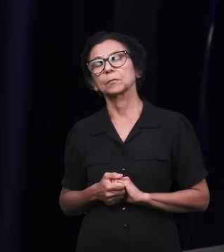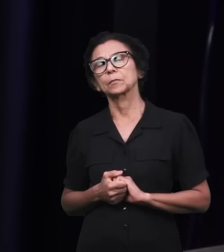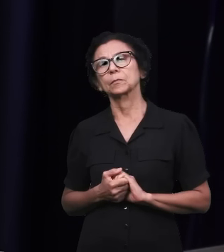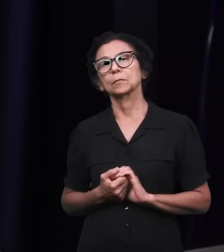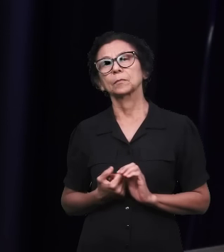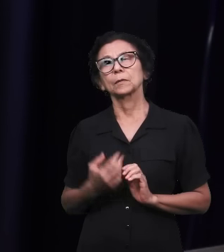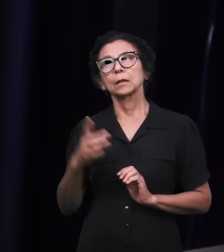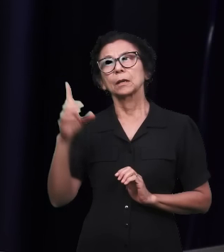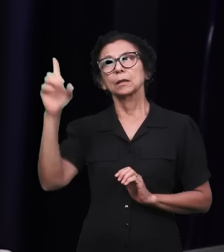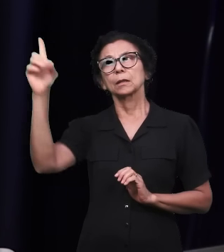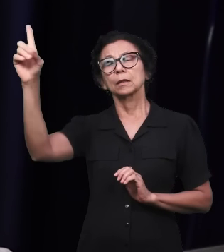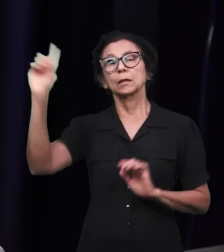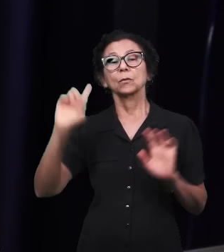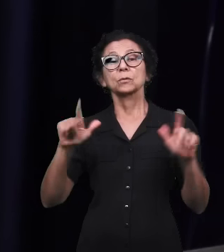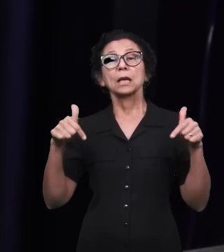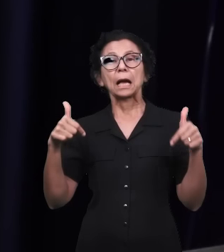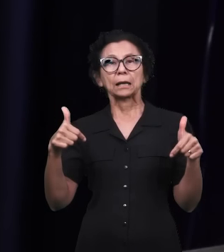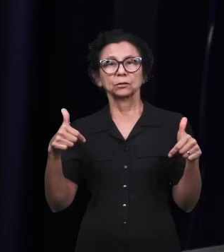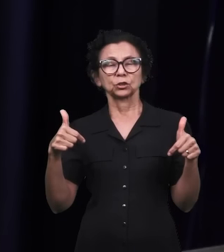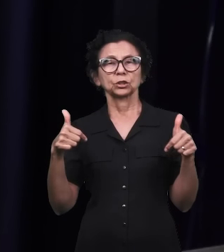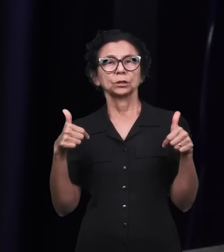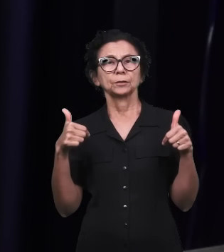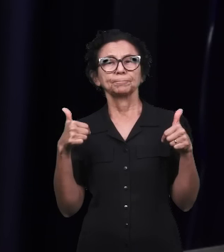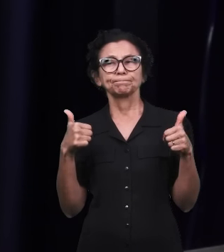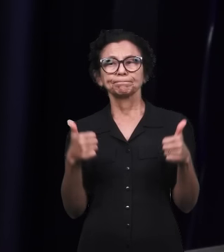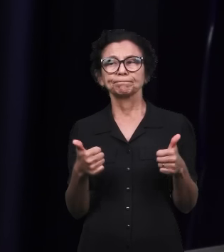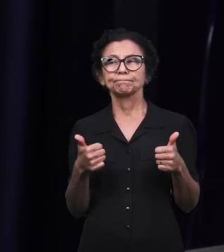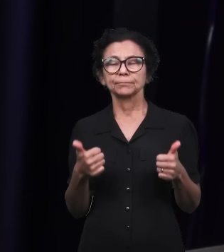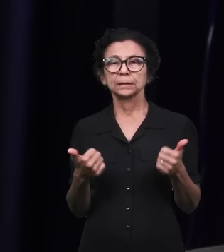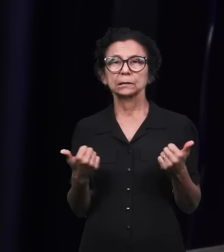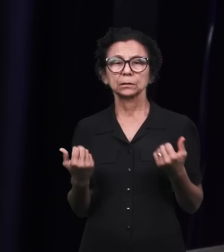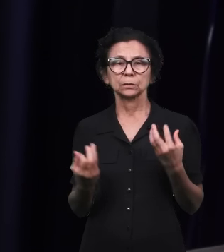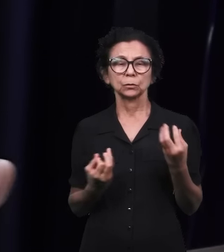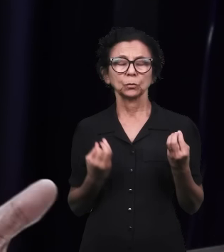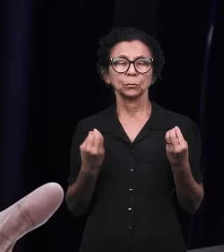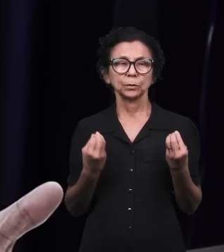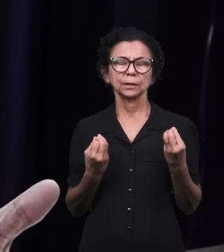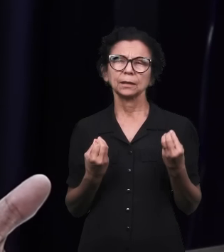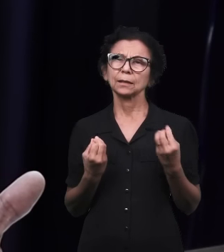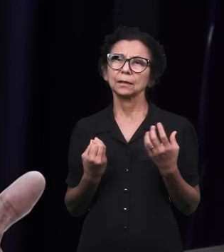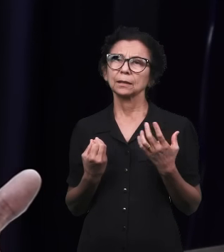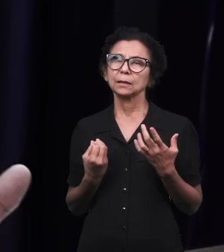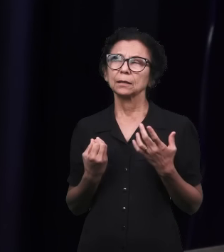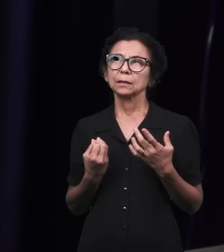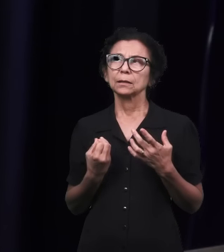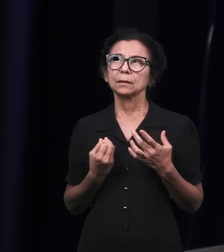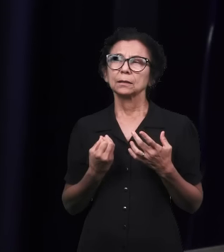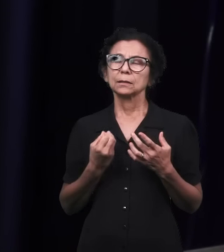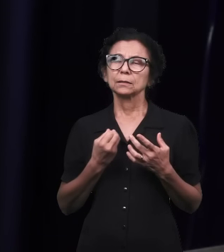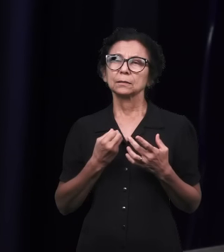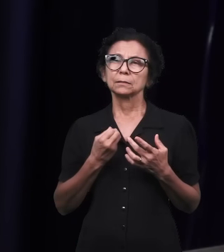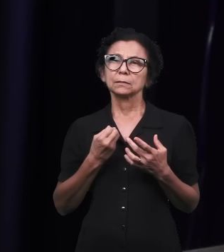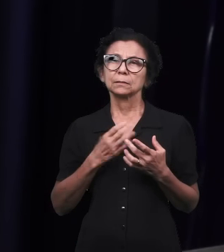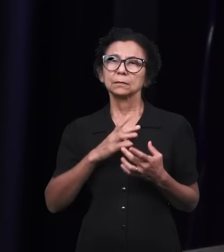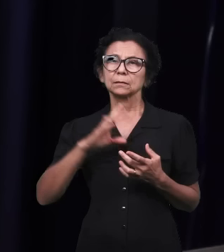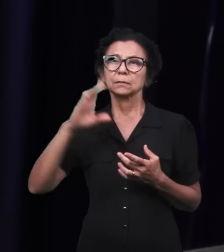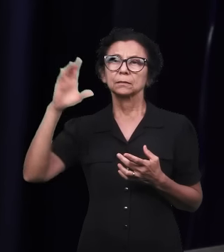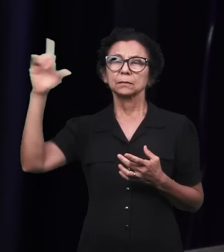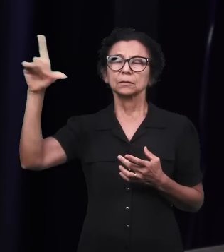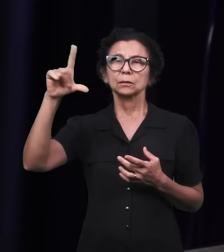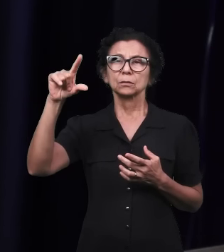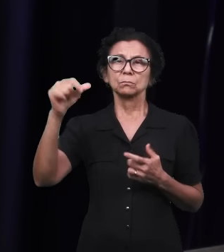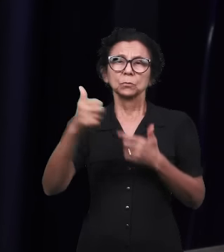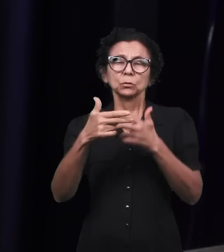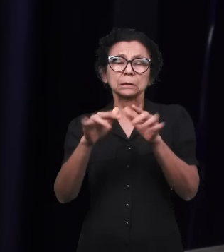Porque Deus, ele escolhe as coisas pequenas para confundir as grandes, E